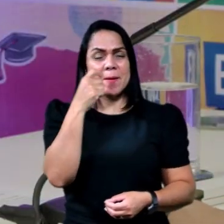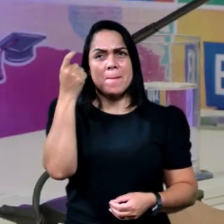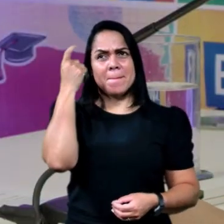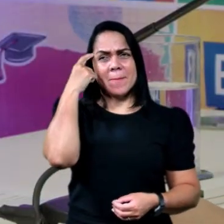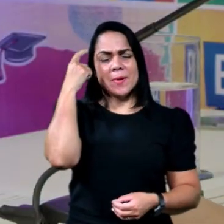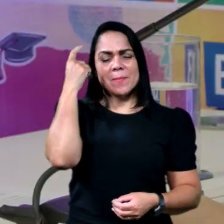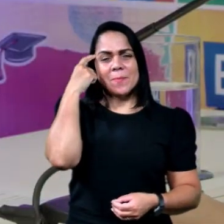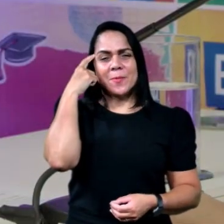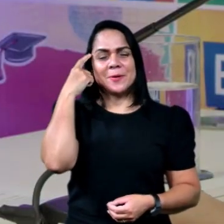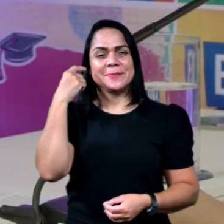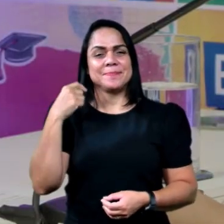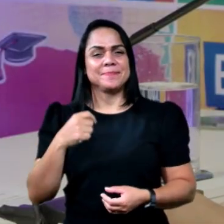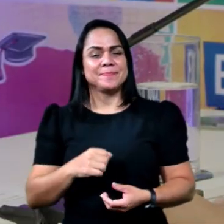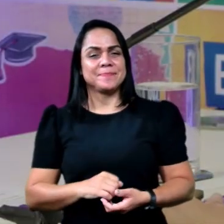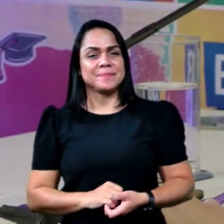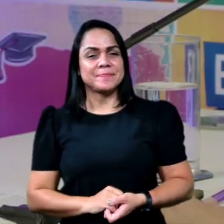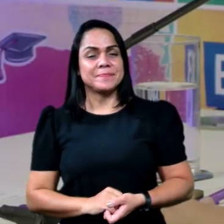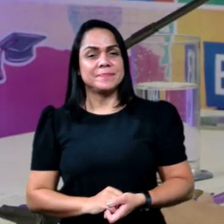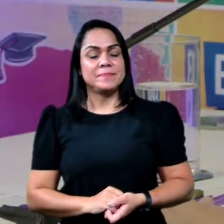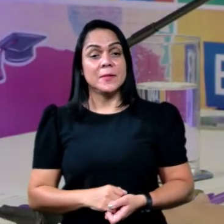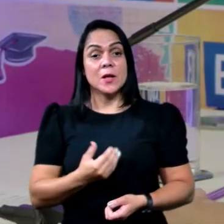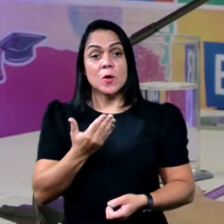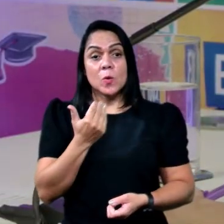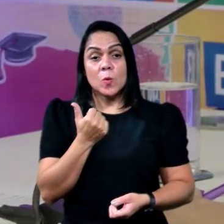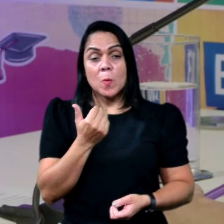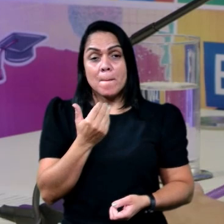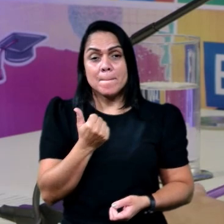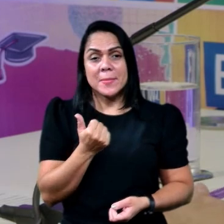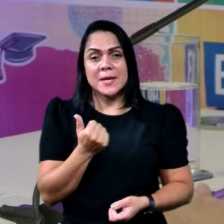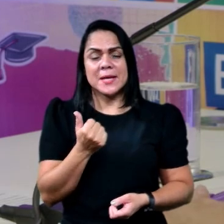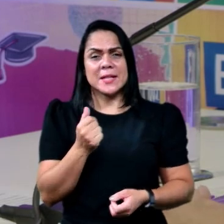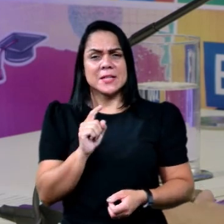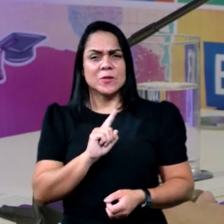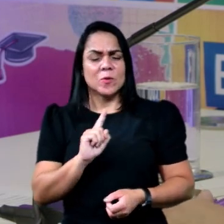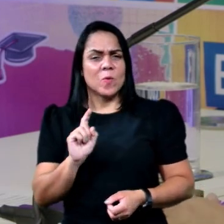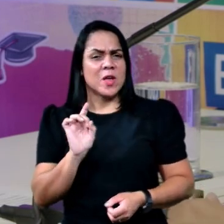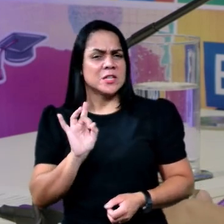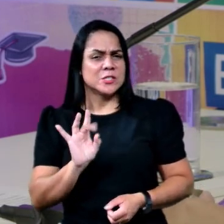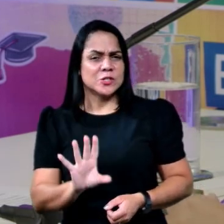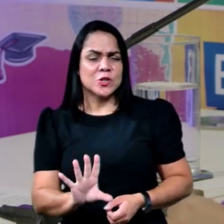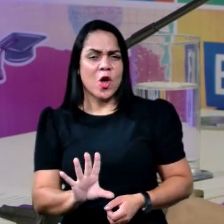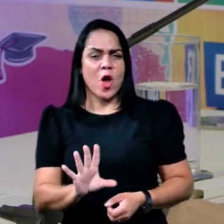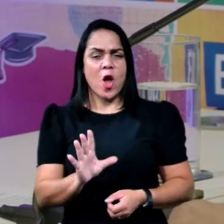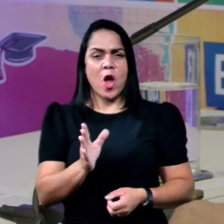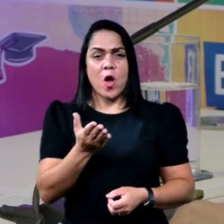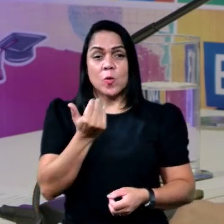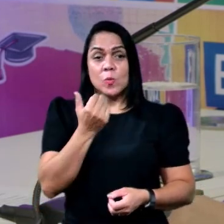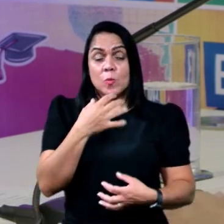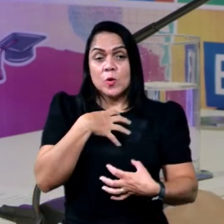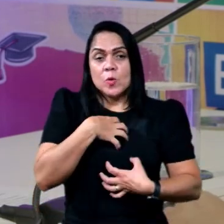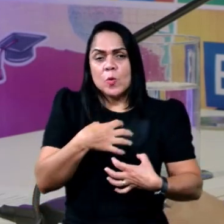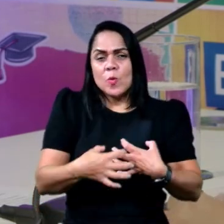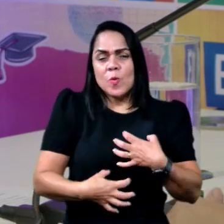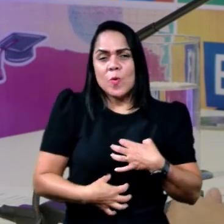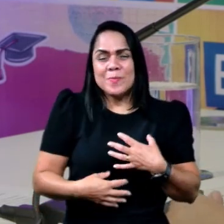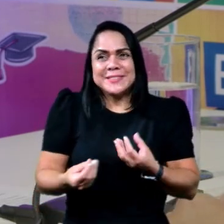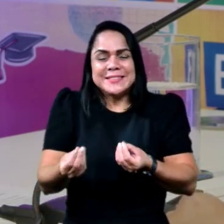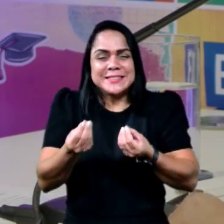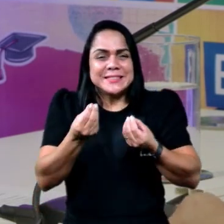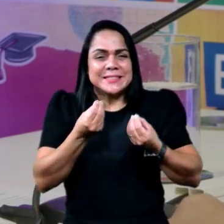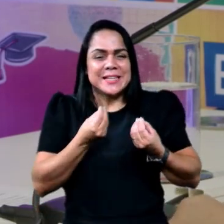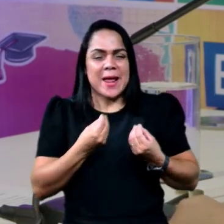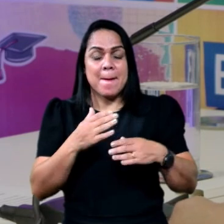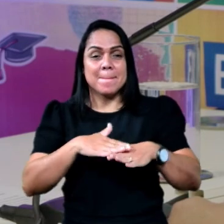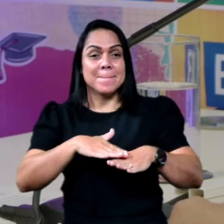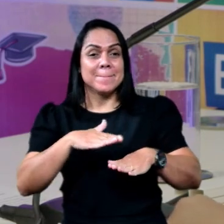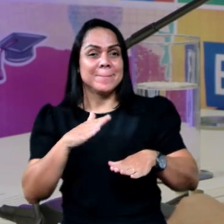Vamos. Comida não é apenas alimento do corpo. Ela traz muito mais, né? Inclusive, me parece que é